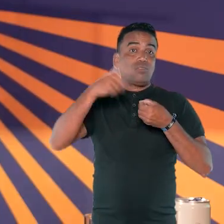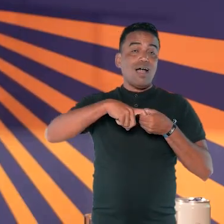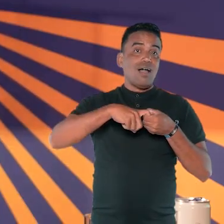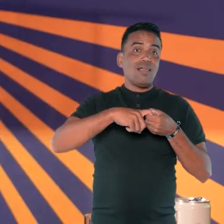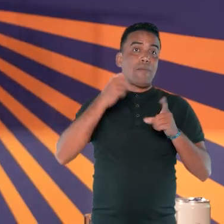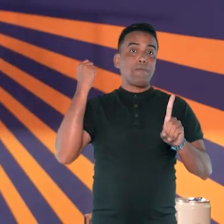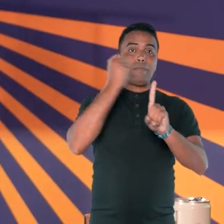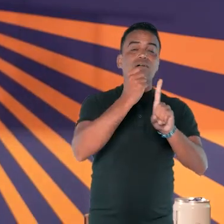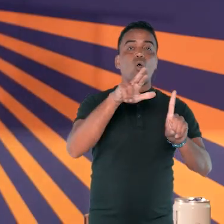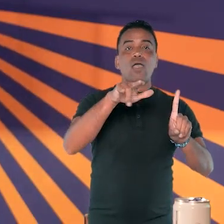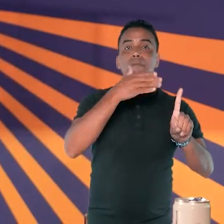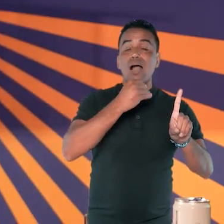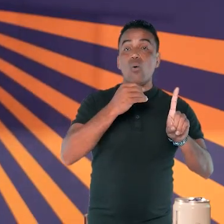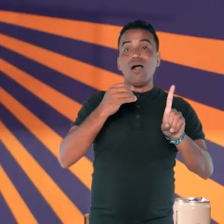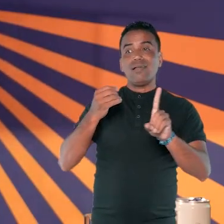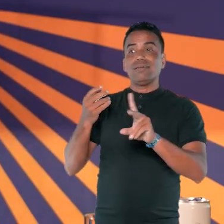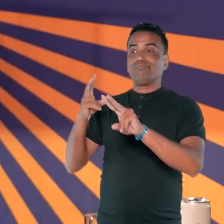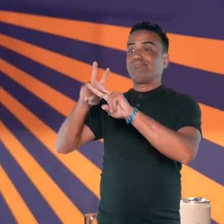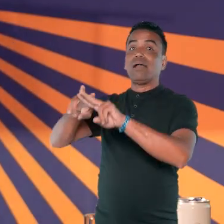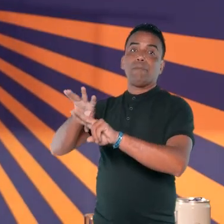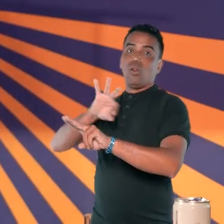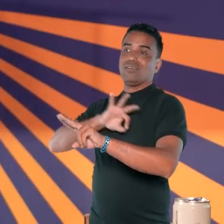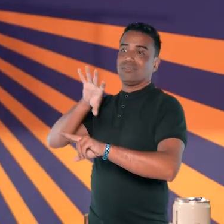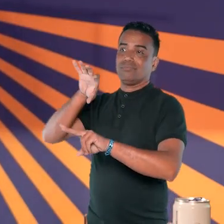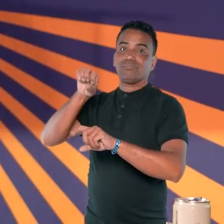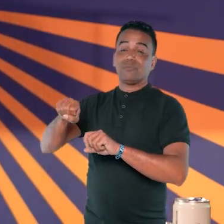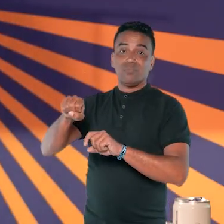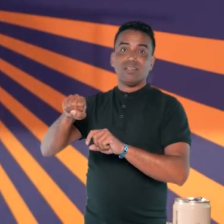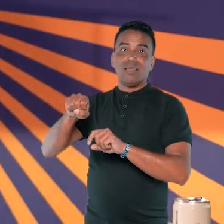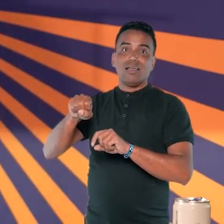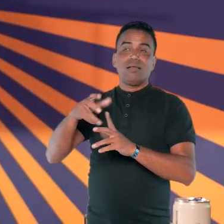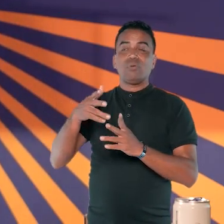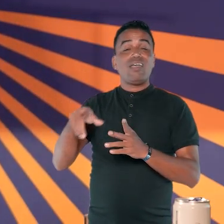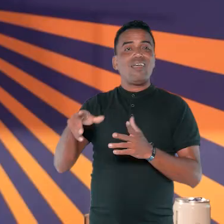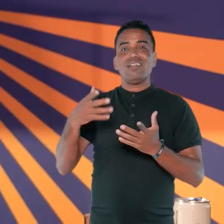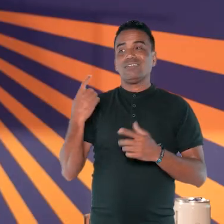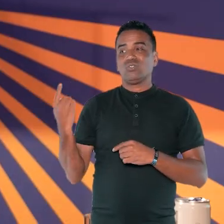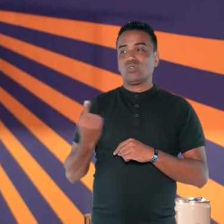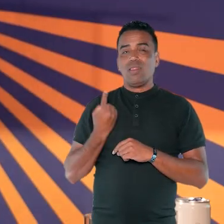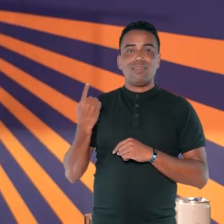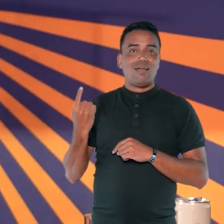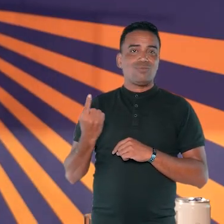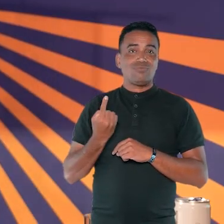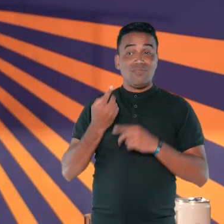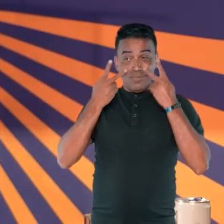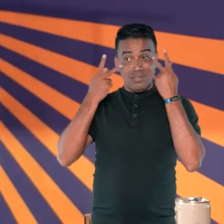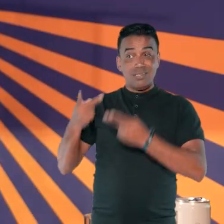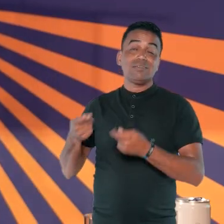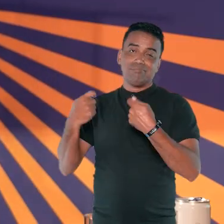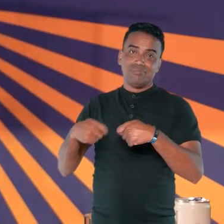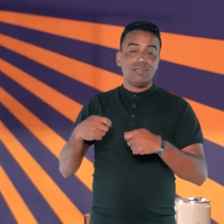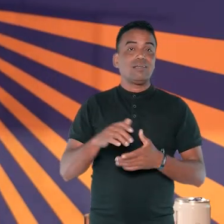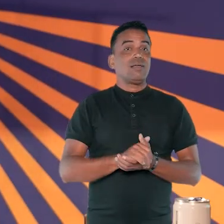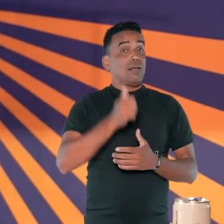recapturado, e a pessoa me disse, a senhora, hoje visite o fulano, porque ele está completamente solitário. Ou seja, a minha mãe